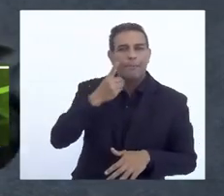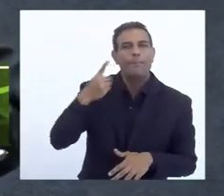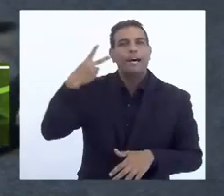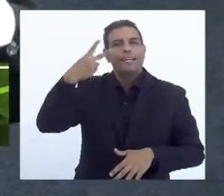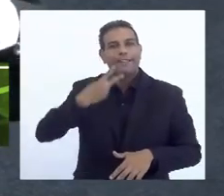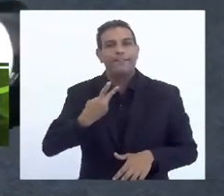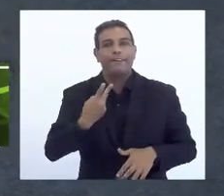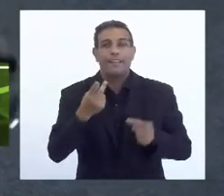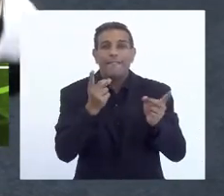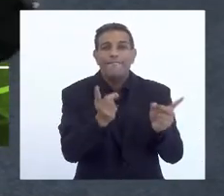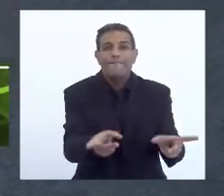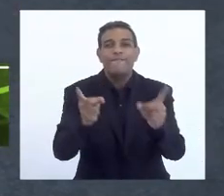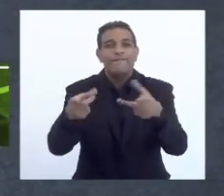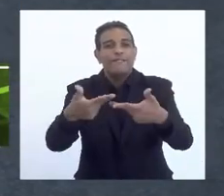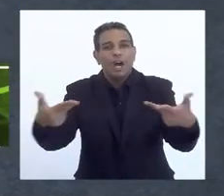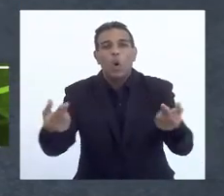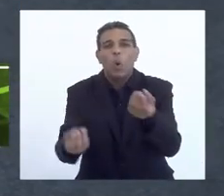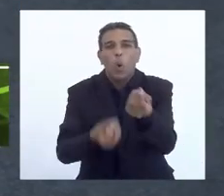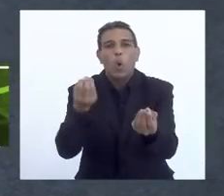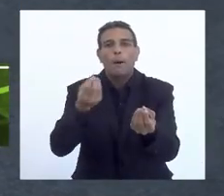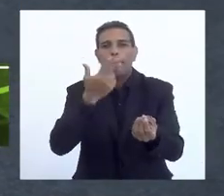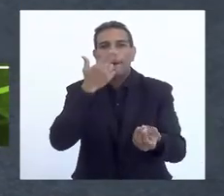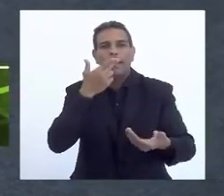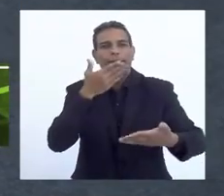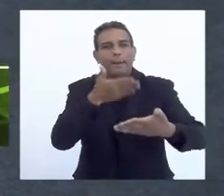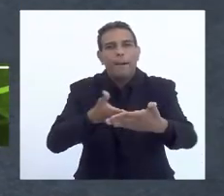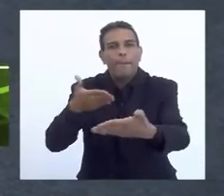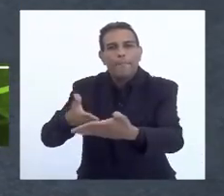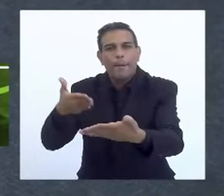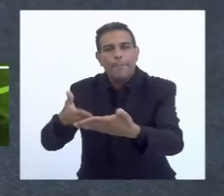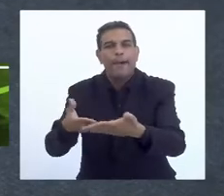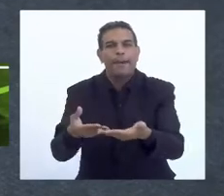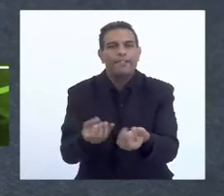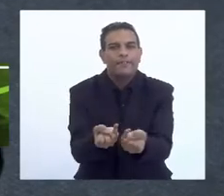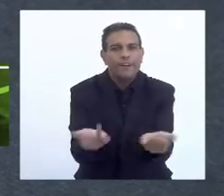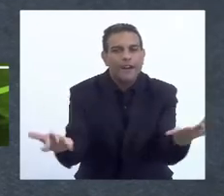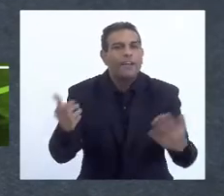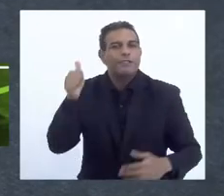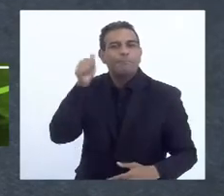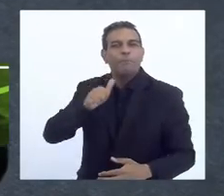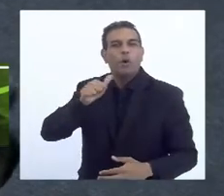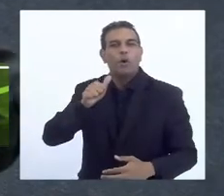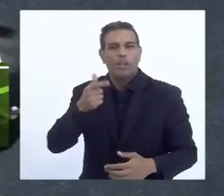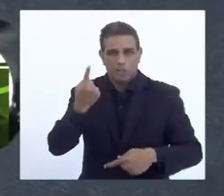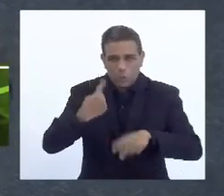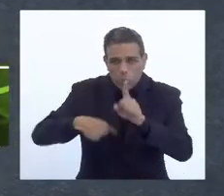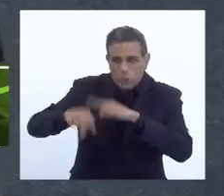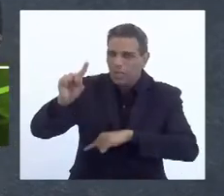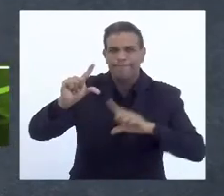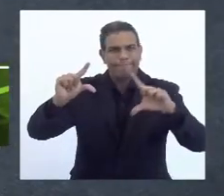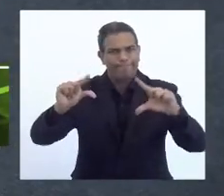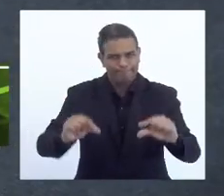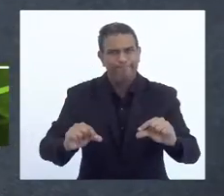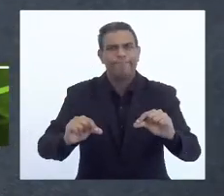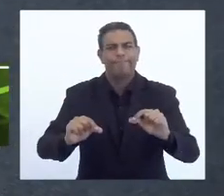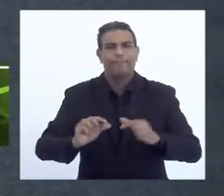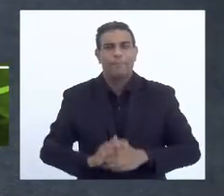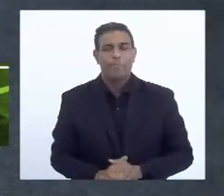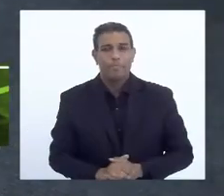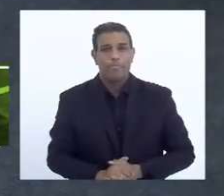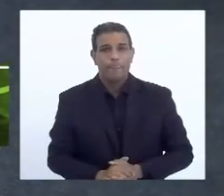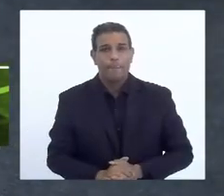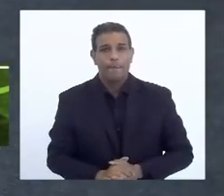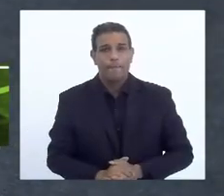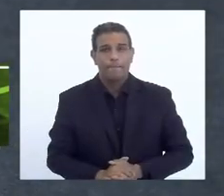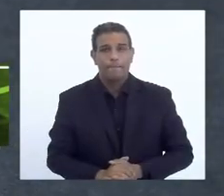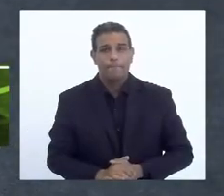essa comercialização acaba impedindo que muitas mulheres tenham sucesso na sua candidatura. Então,